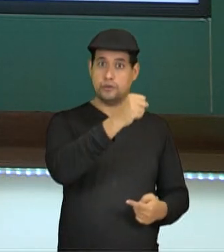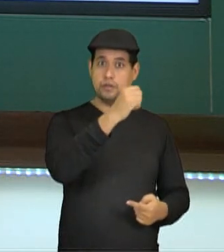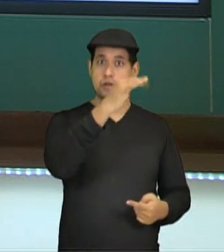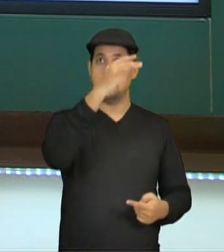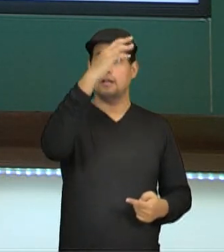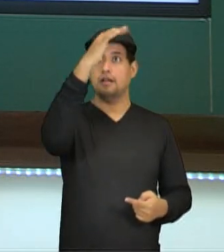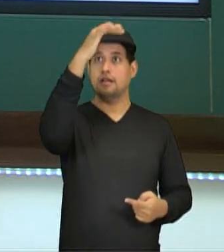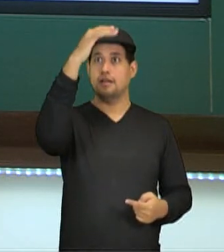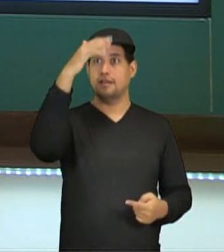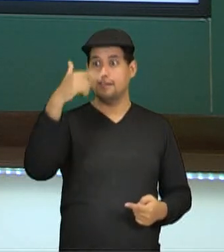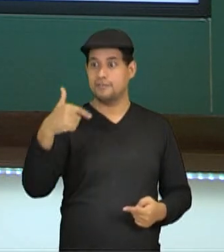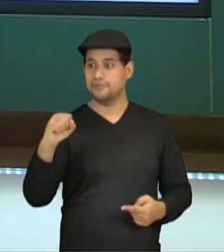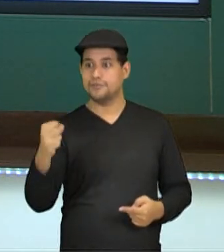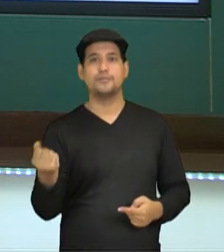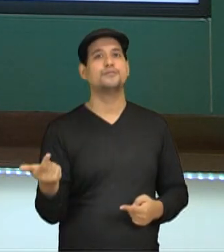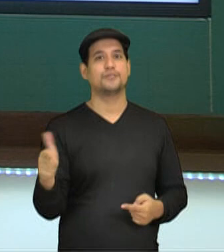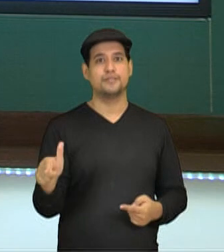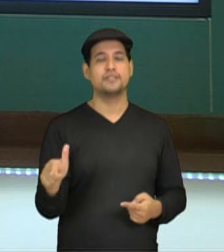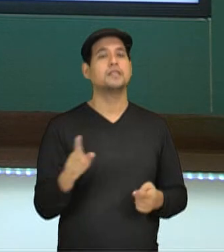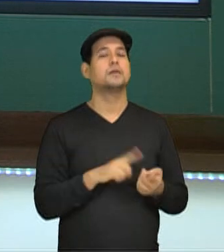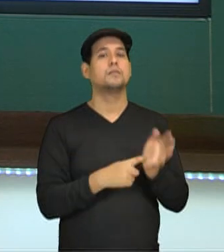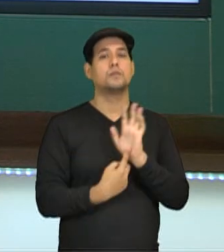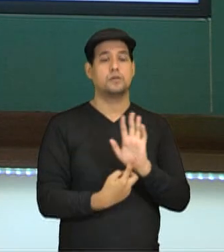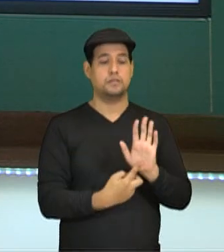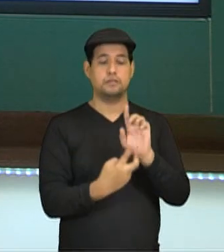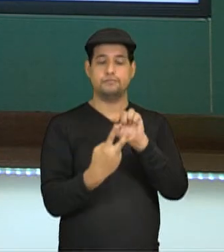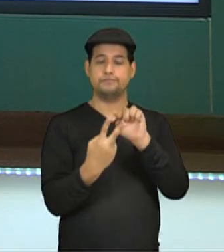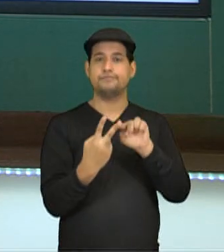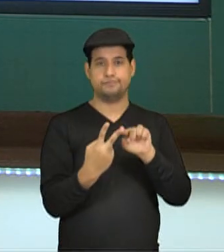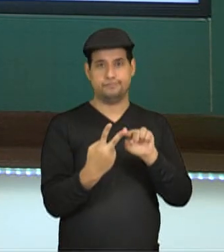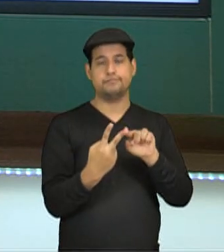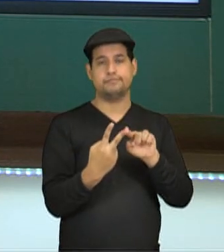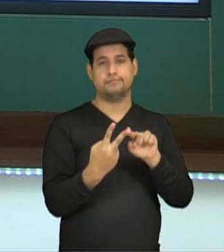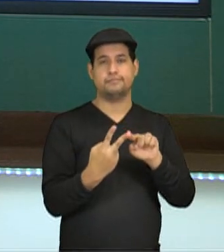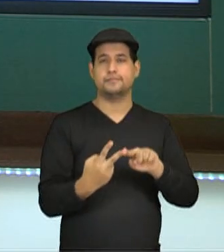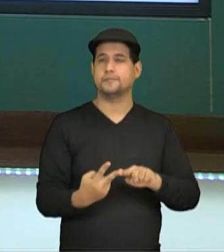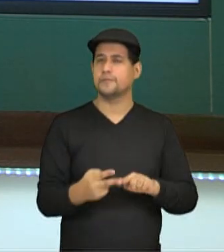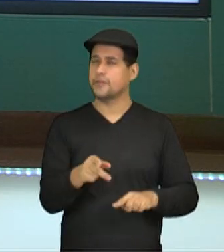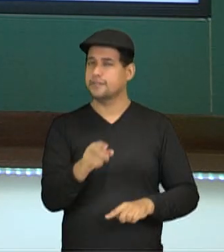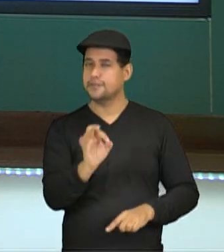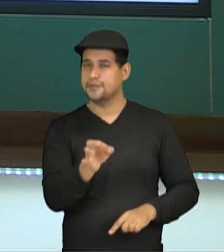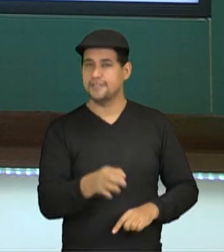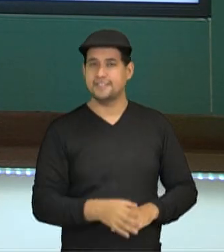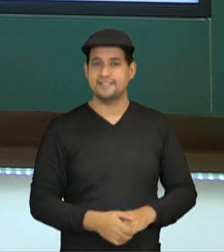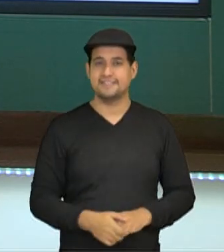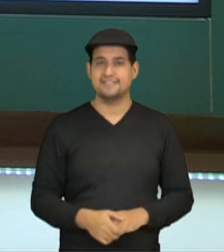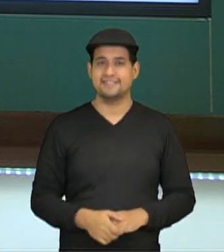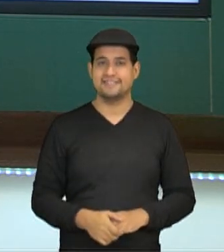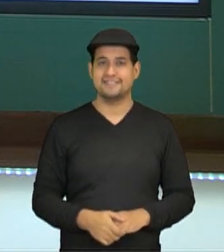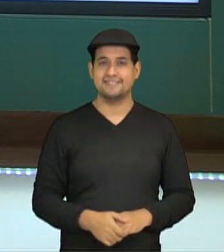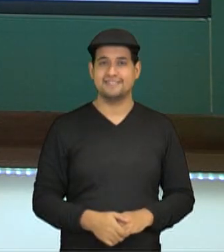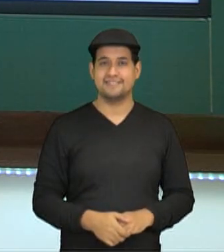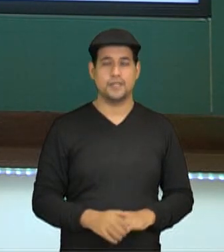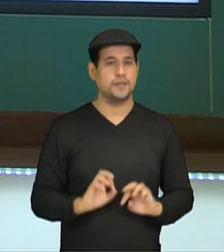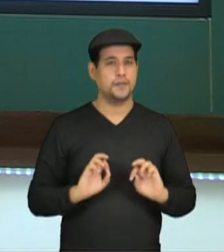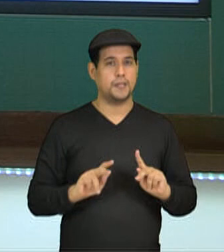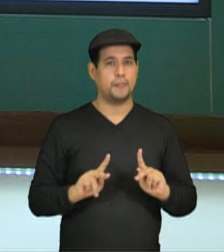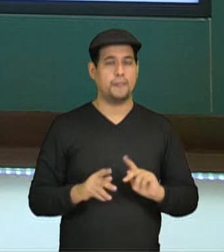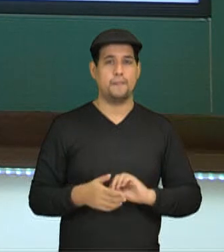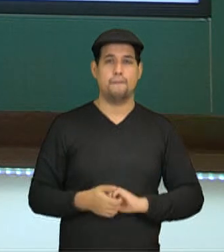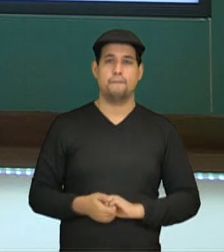na máxima e despencou de novo. Então, ela apareceu em 2 momentos. Você acertou? Muito